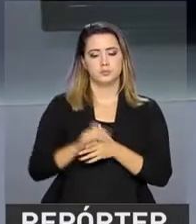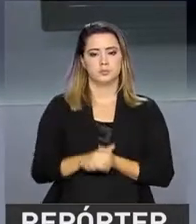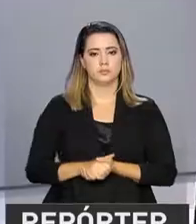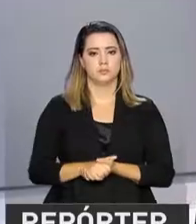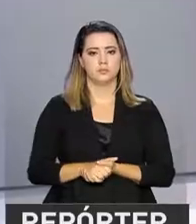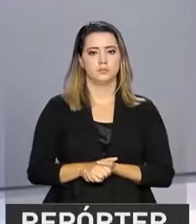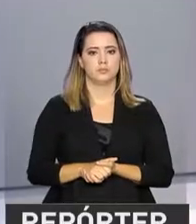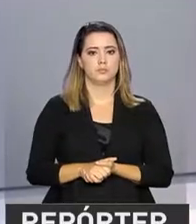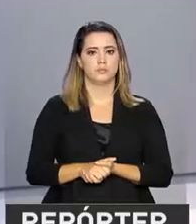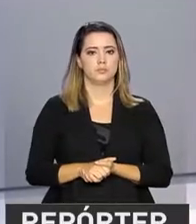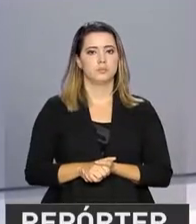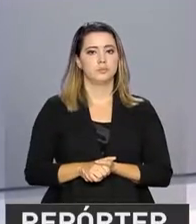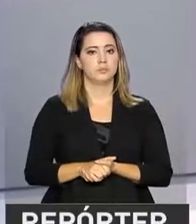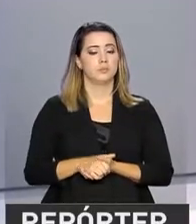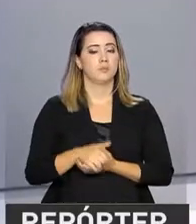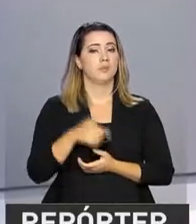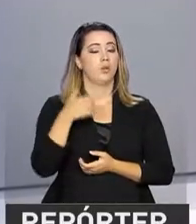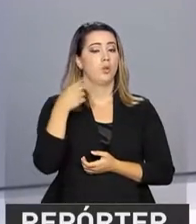Pablo.